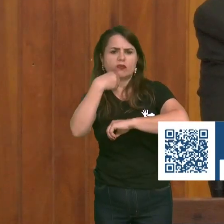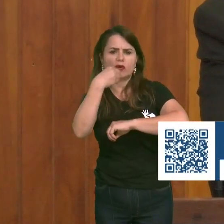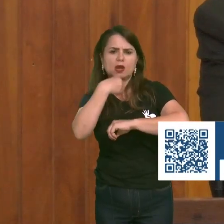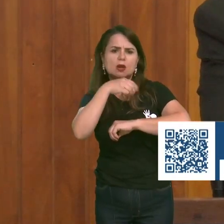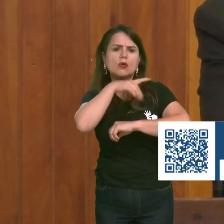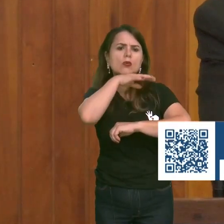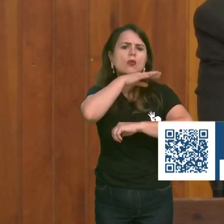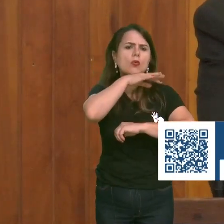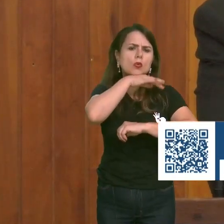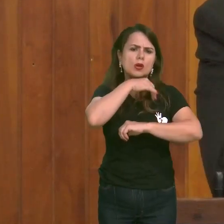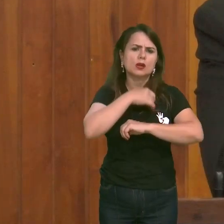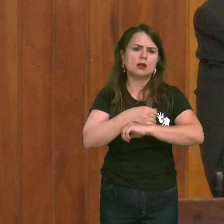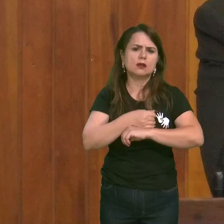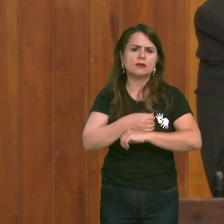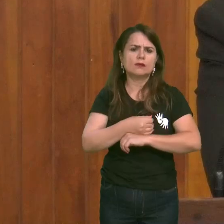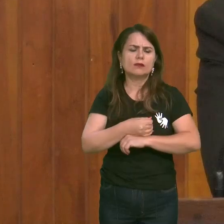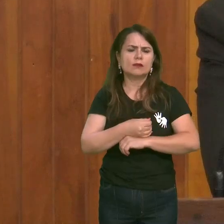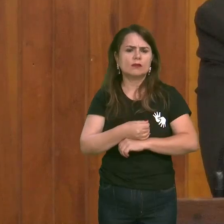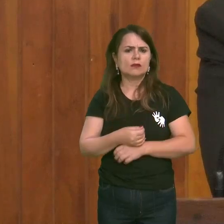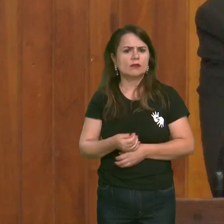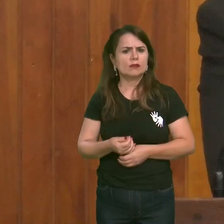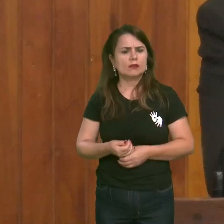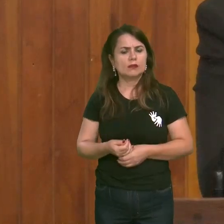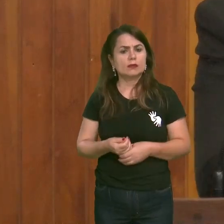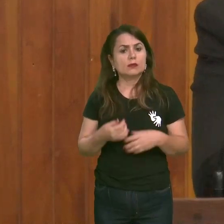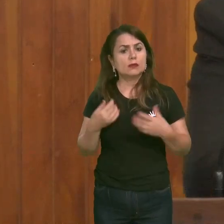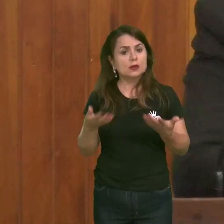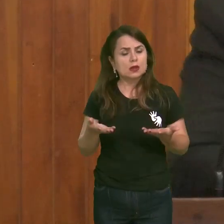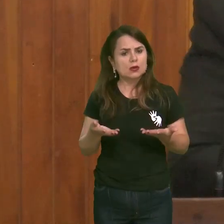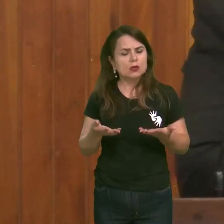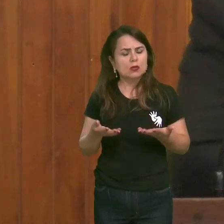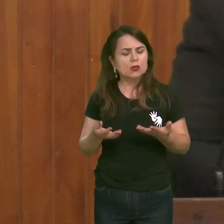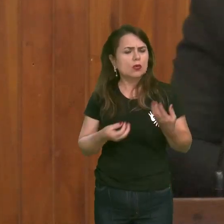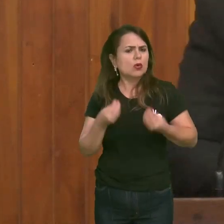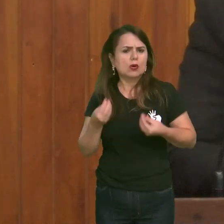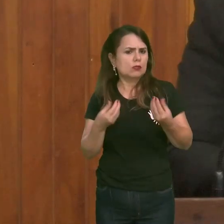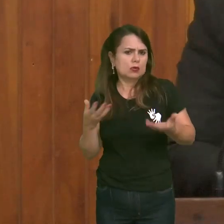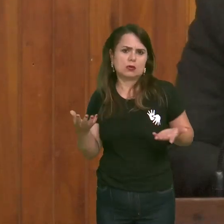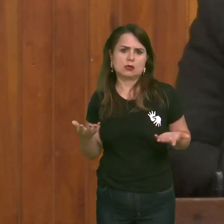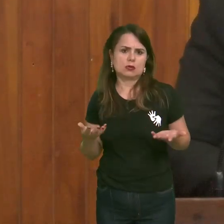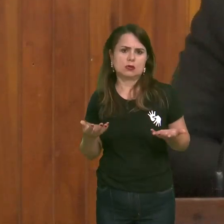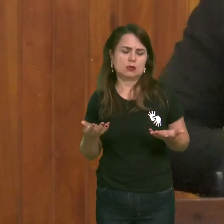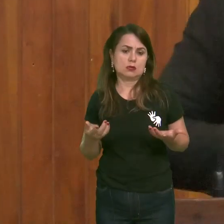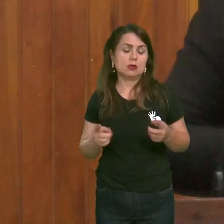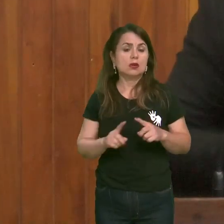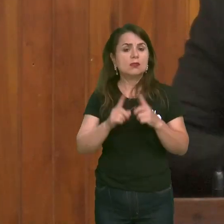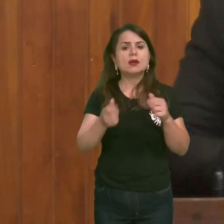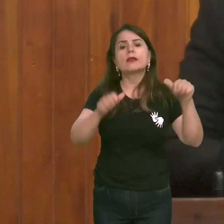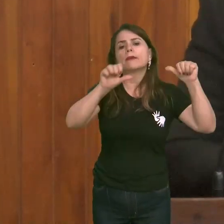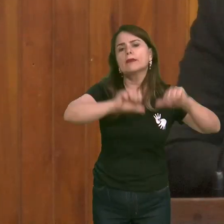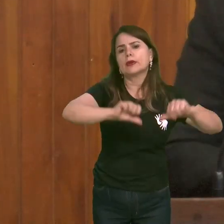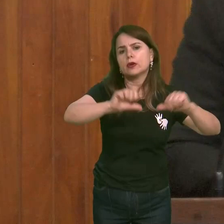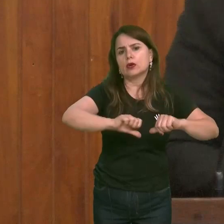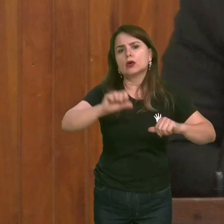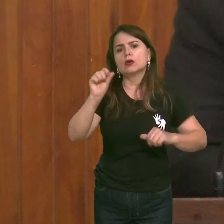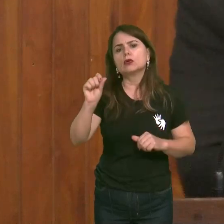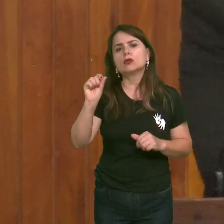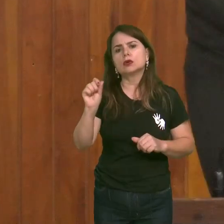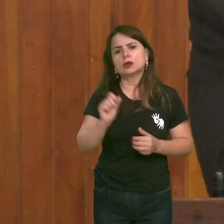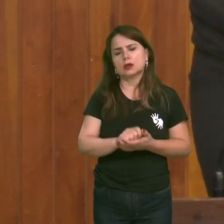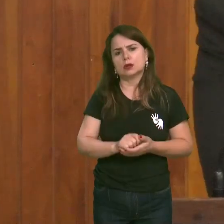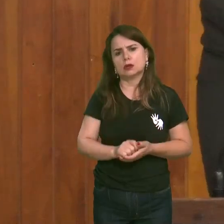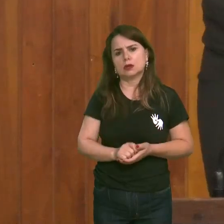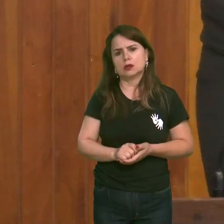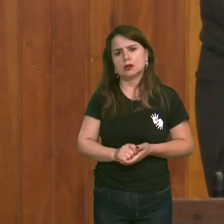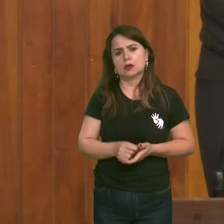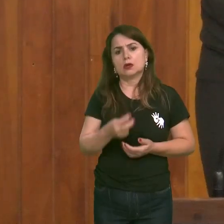da duas semanas ela tem que remendar Em competência total agora o maior incompetência essa posição pessoal do que eu